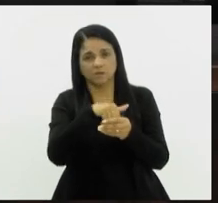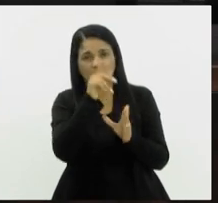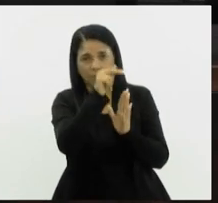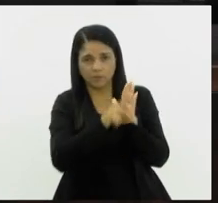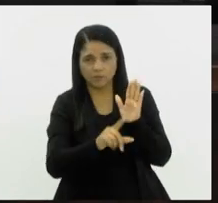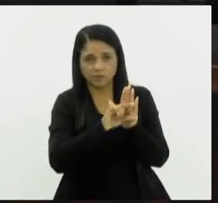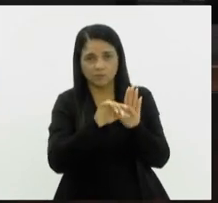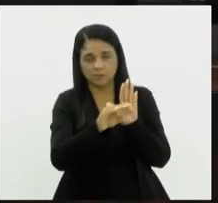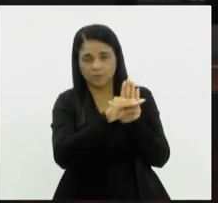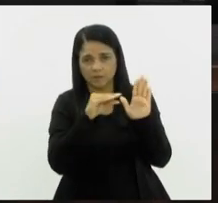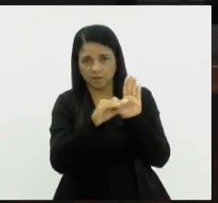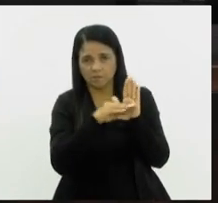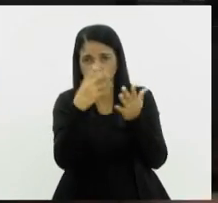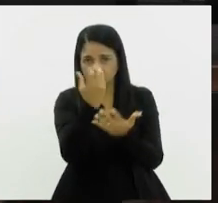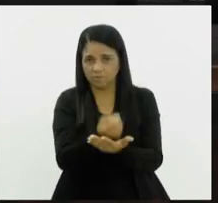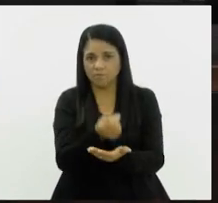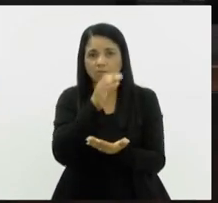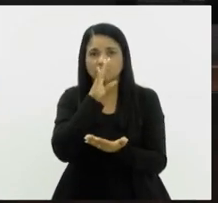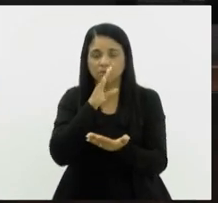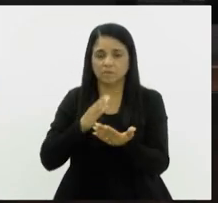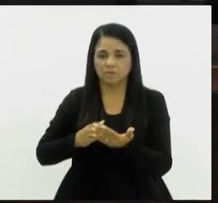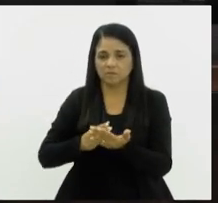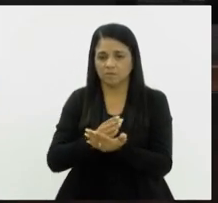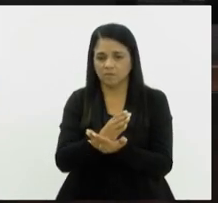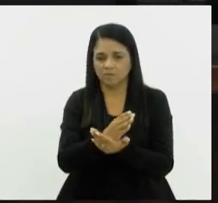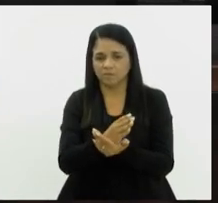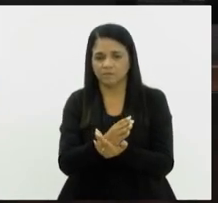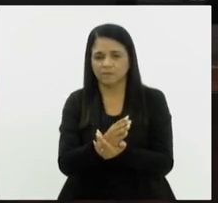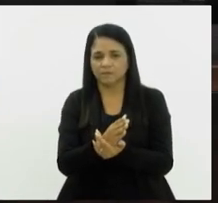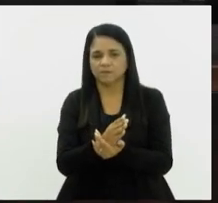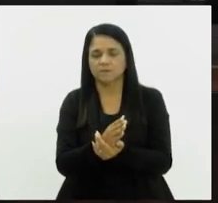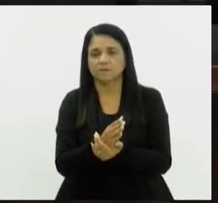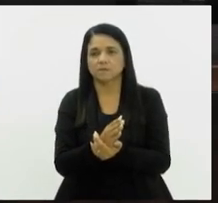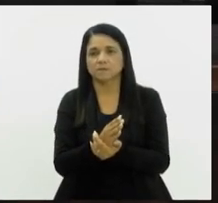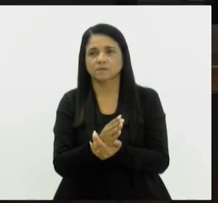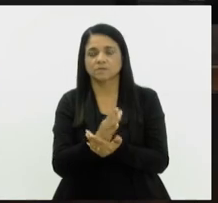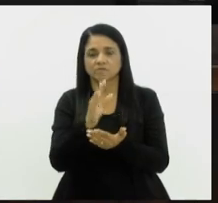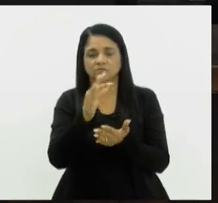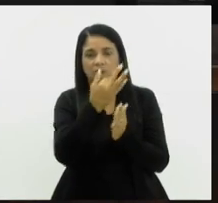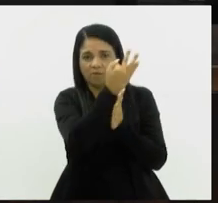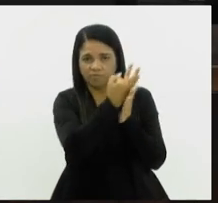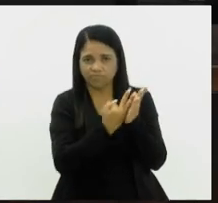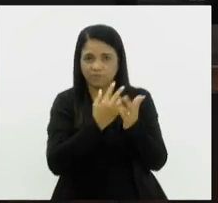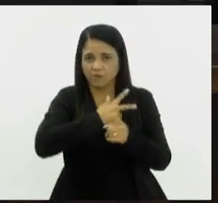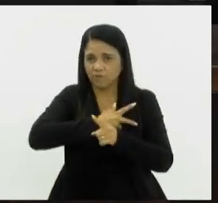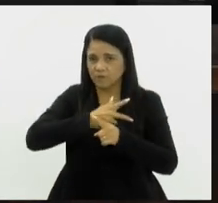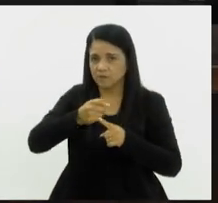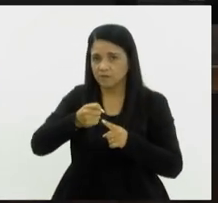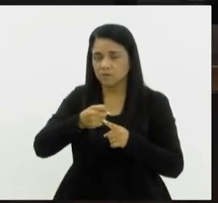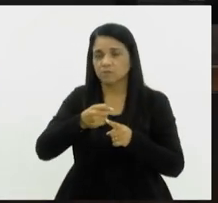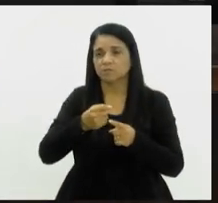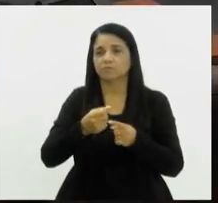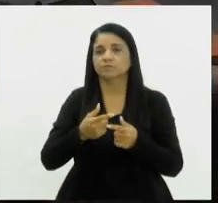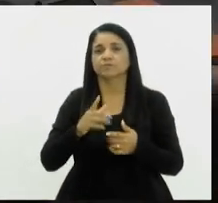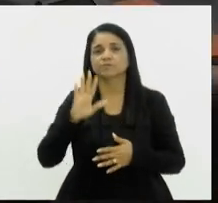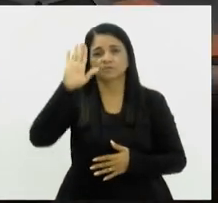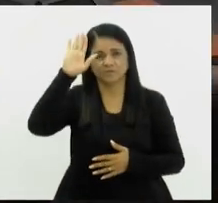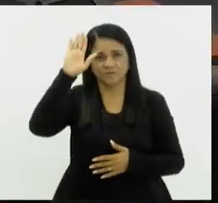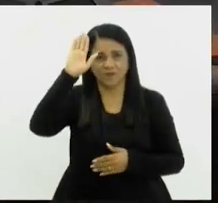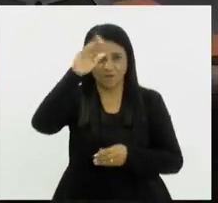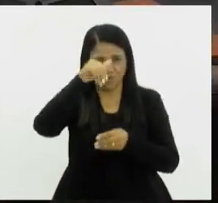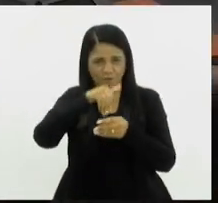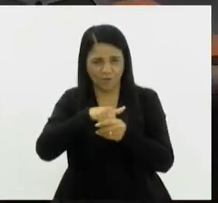projeto assim emendado. Senhores que aprovam, permaneçam como estão, aprovado. Vai a redação do vencido. Tia Ju, para declarar voto